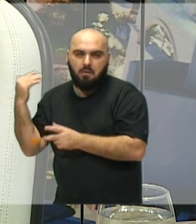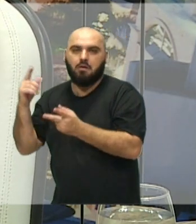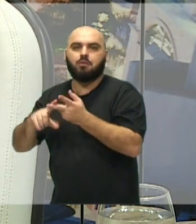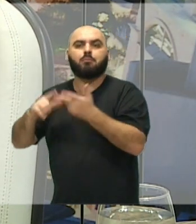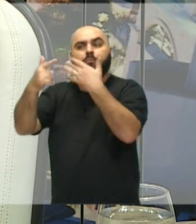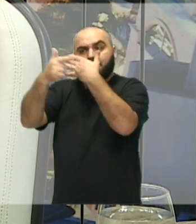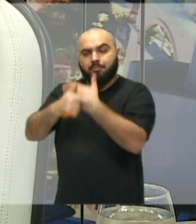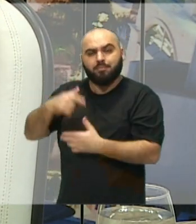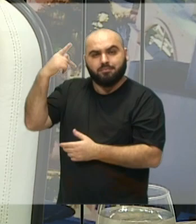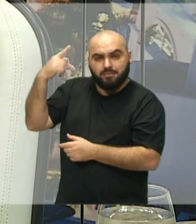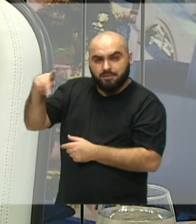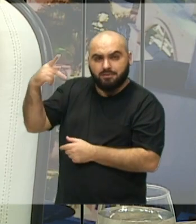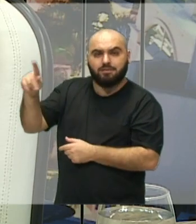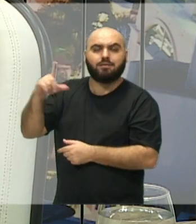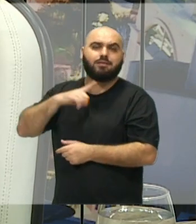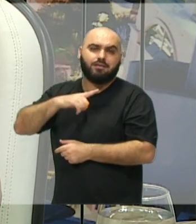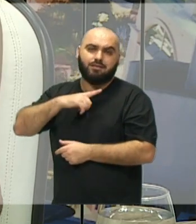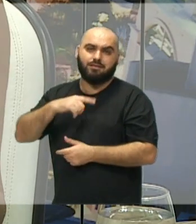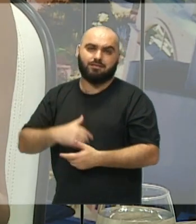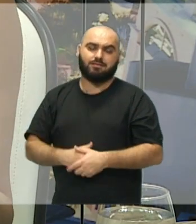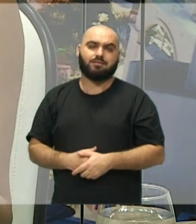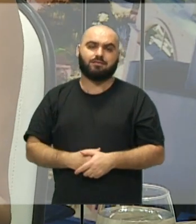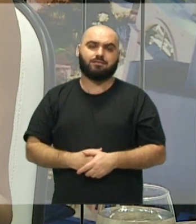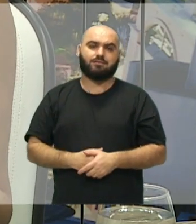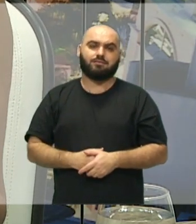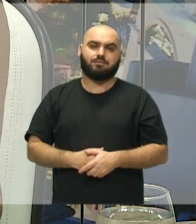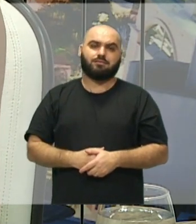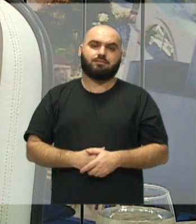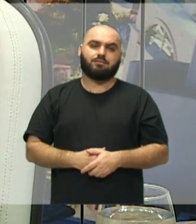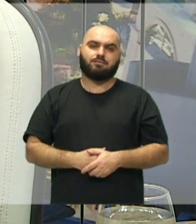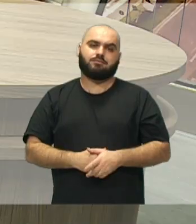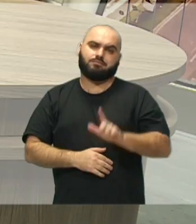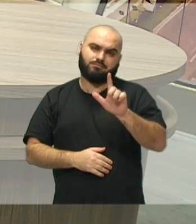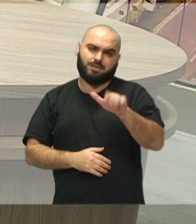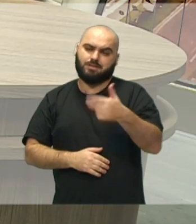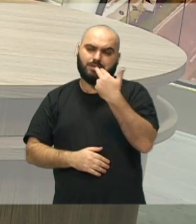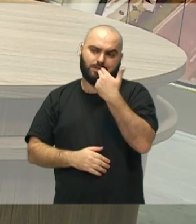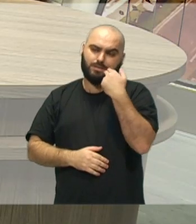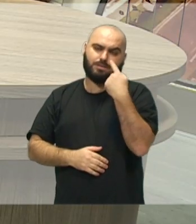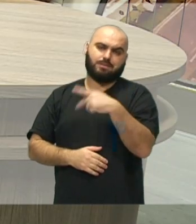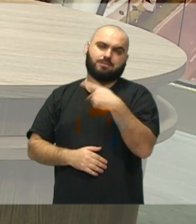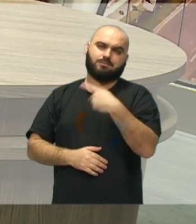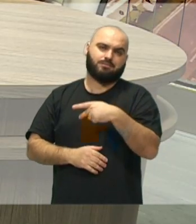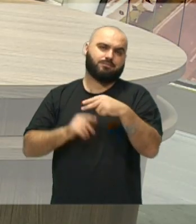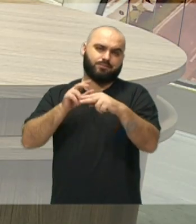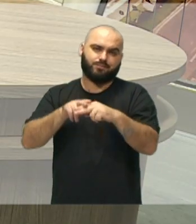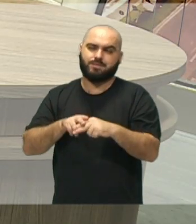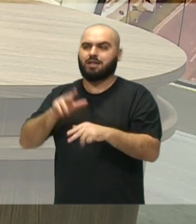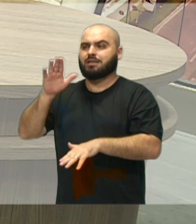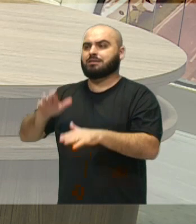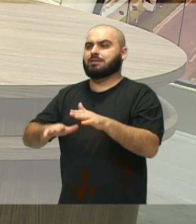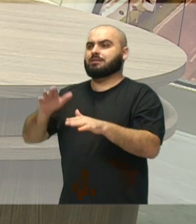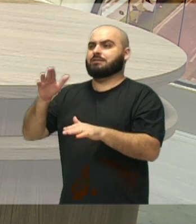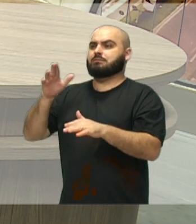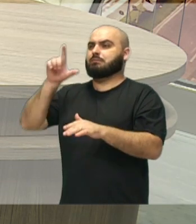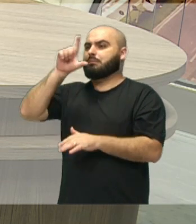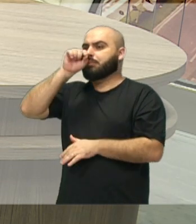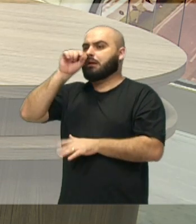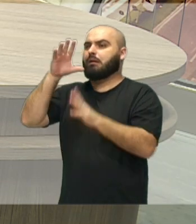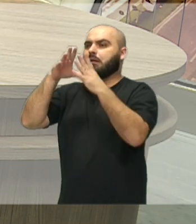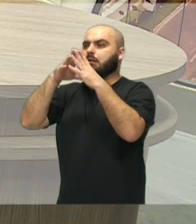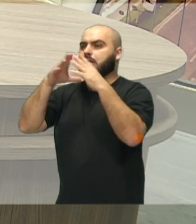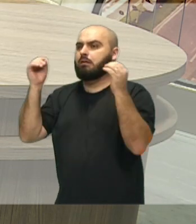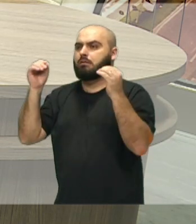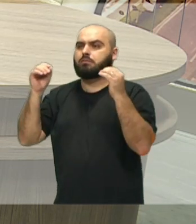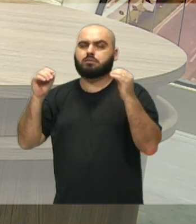papel lá, né? Ele tem... É tudo um ciclo, né? Então, quando a gente interrompe partes do ciclo, isso acaba revertendo